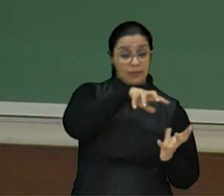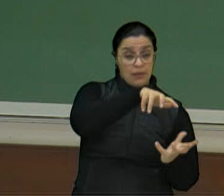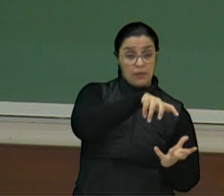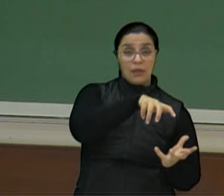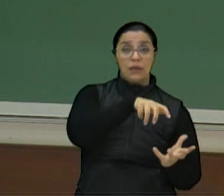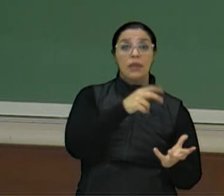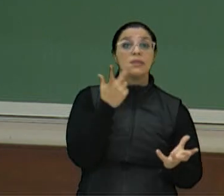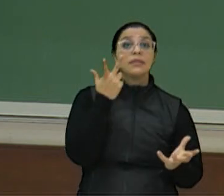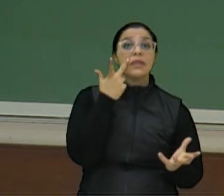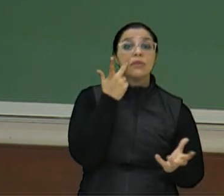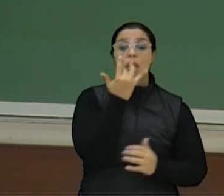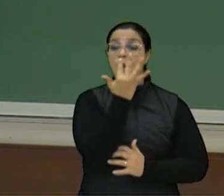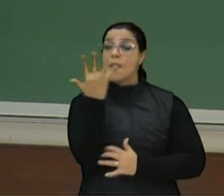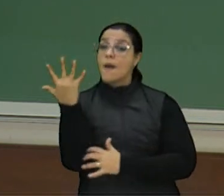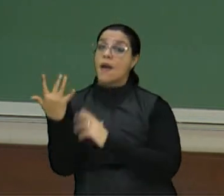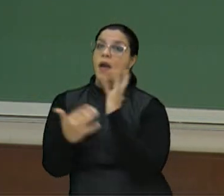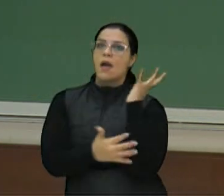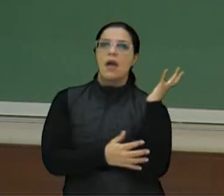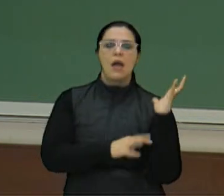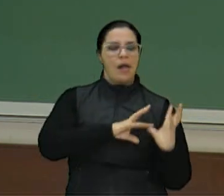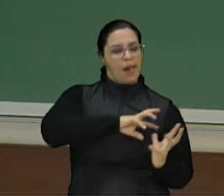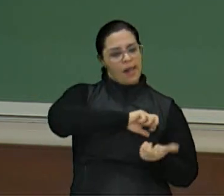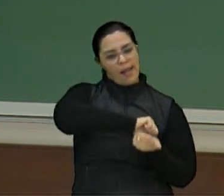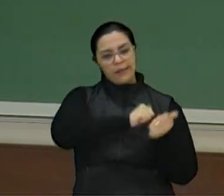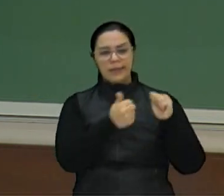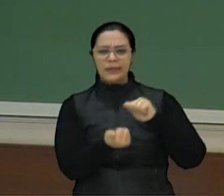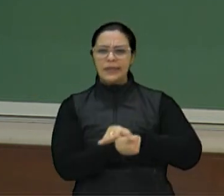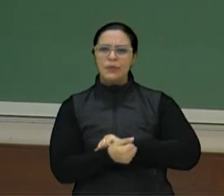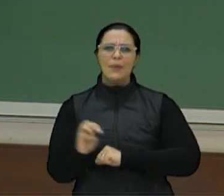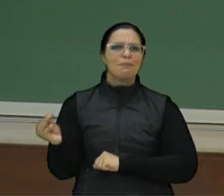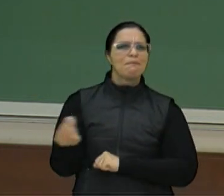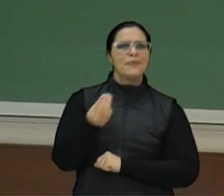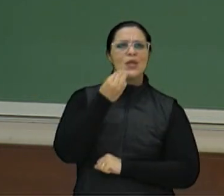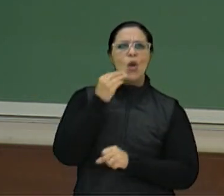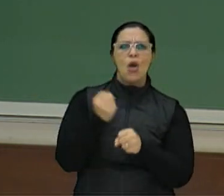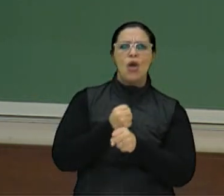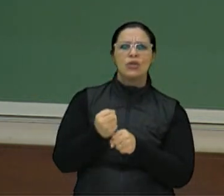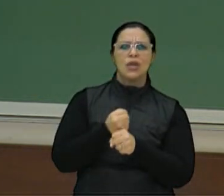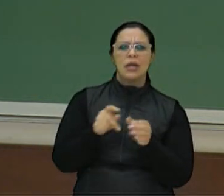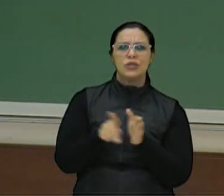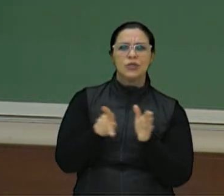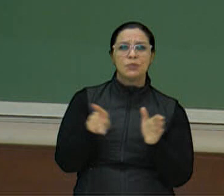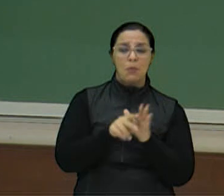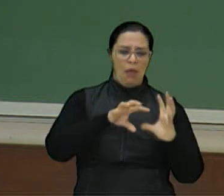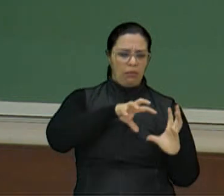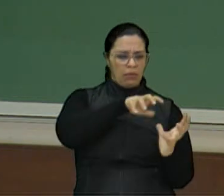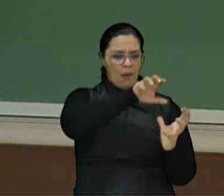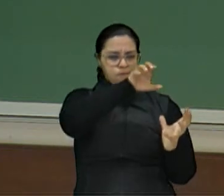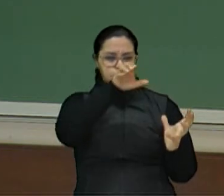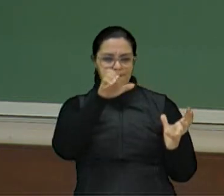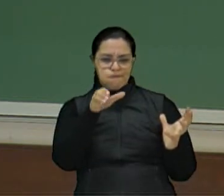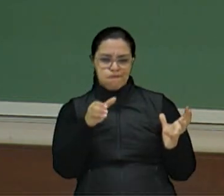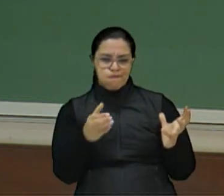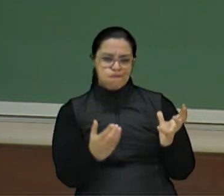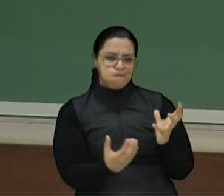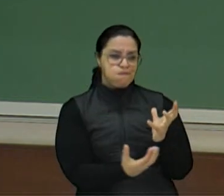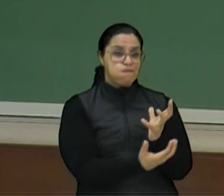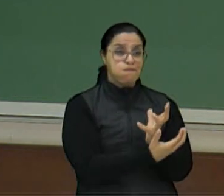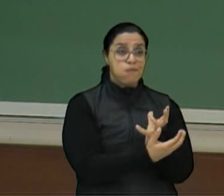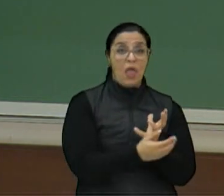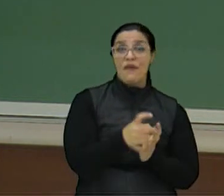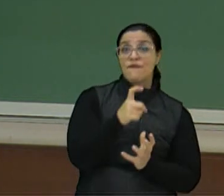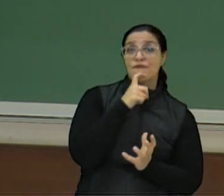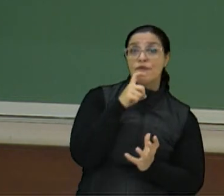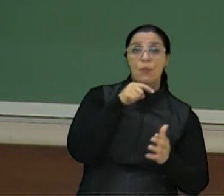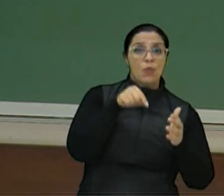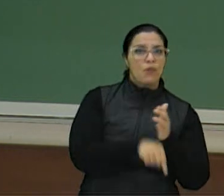natureza se adaptou há milhões de anos, abraçando o nosso planeta, sem que ele esfrie